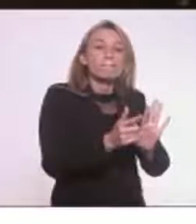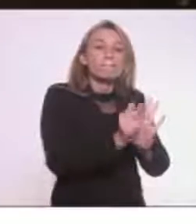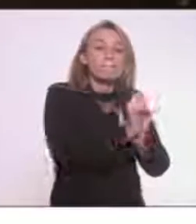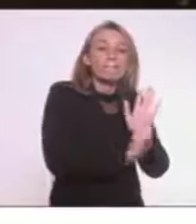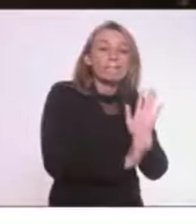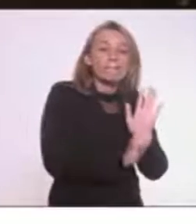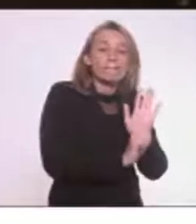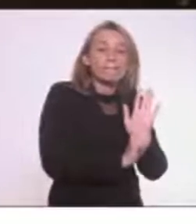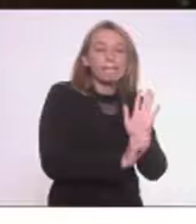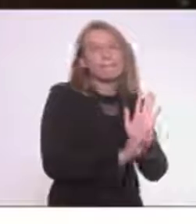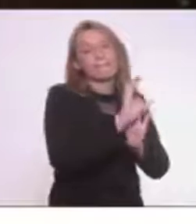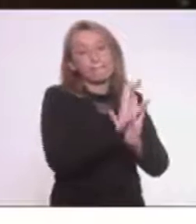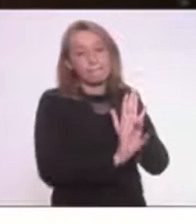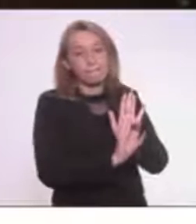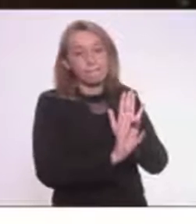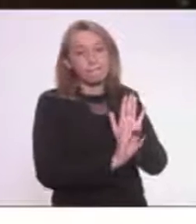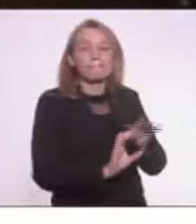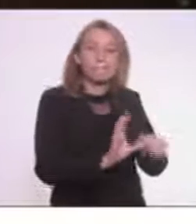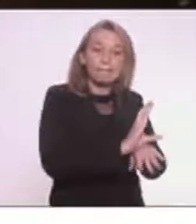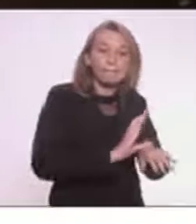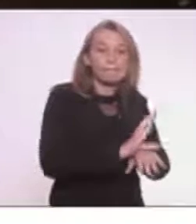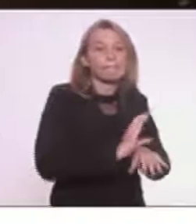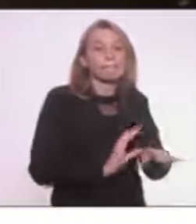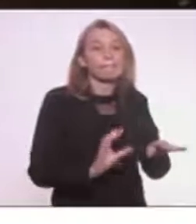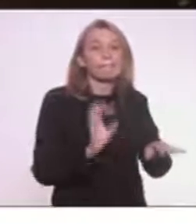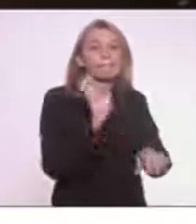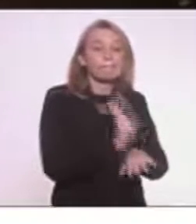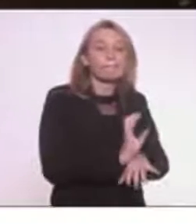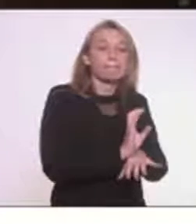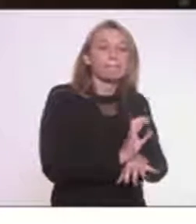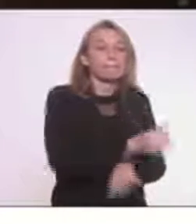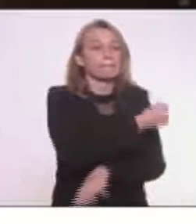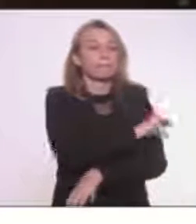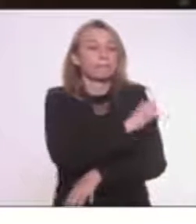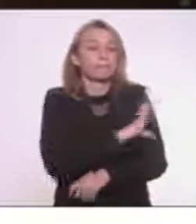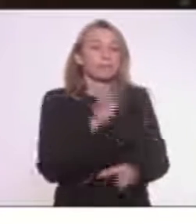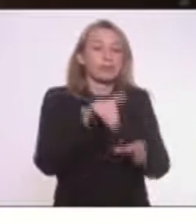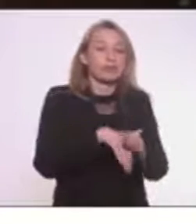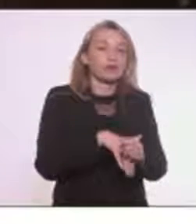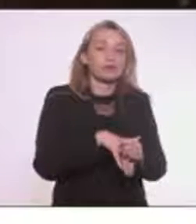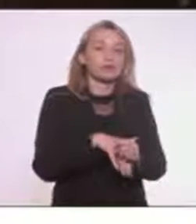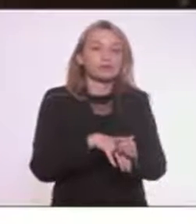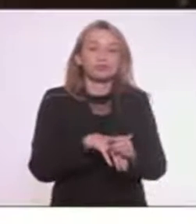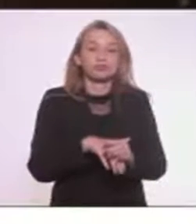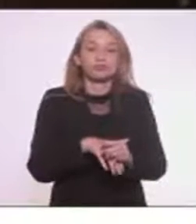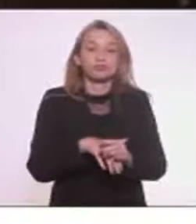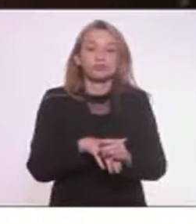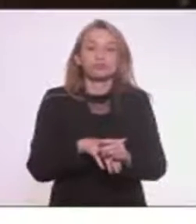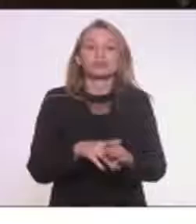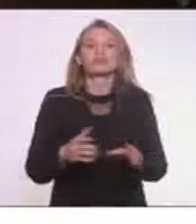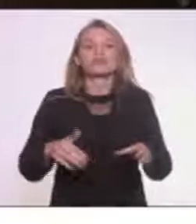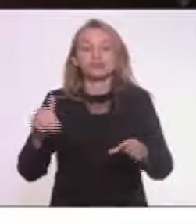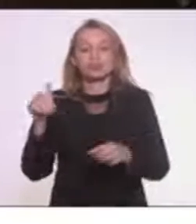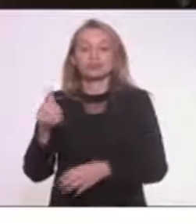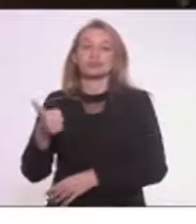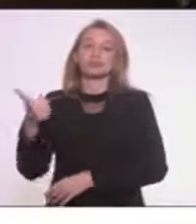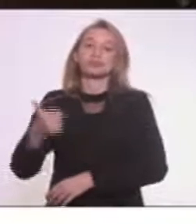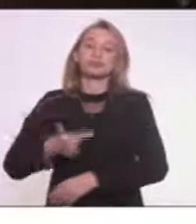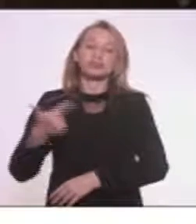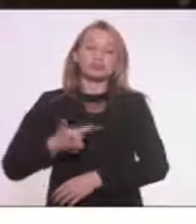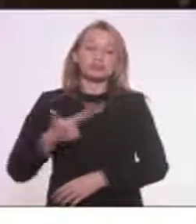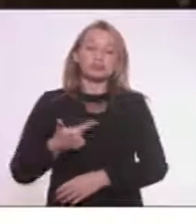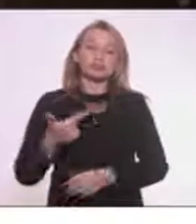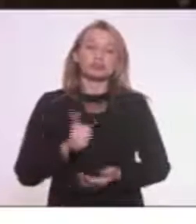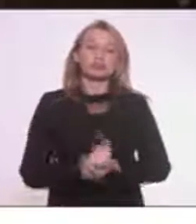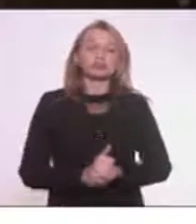à Constituição do Estado do Rio de Janeiro, que vai voltar para ser apreciada em segundo turno. Me